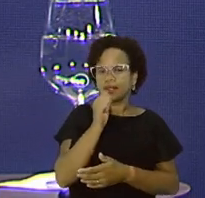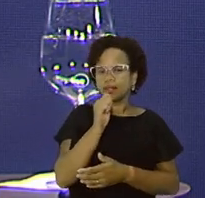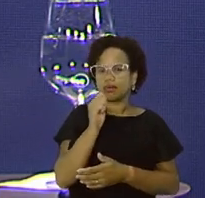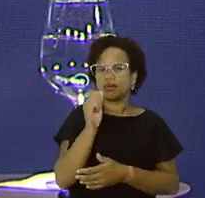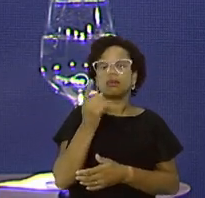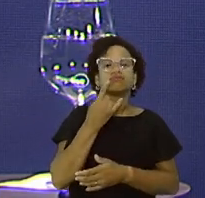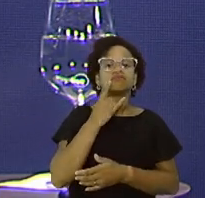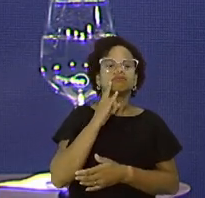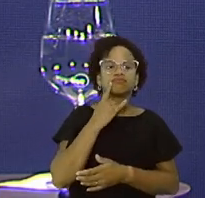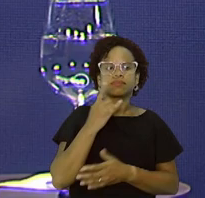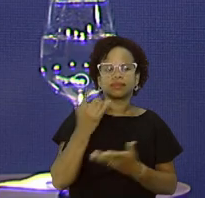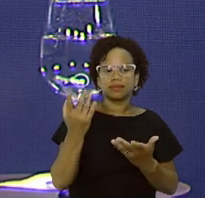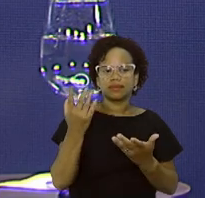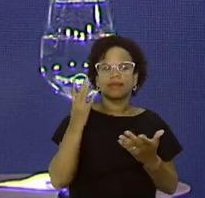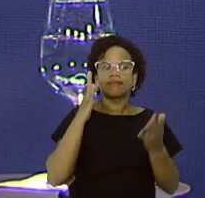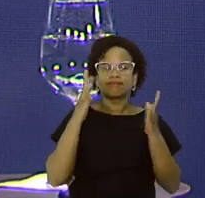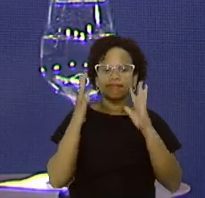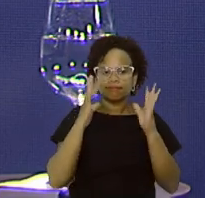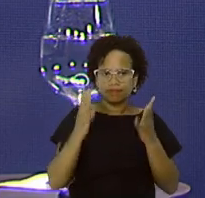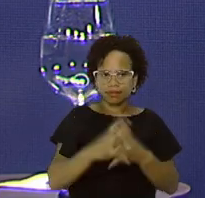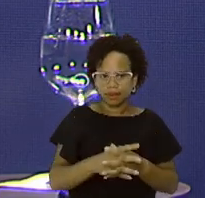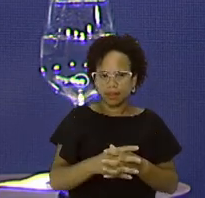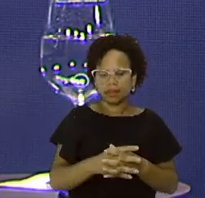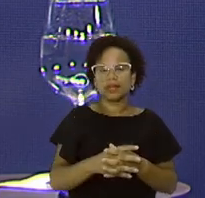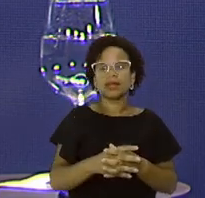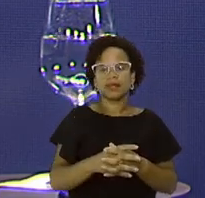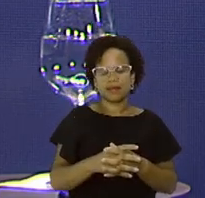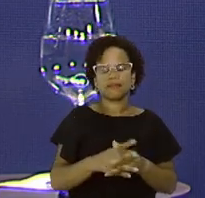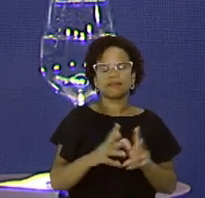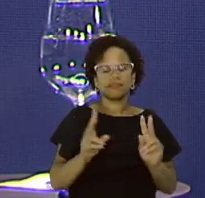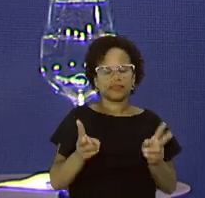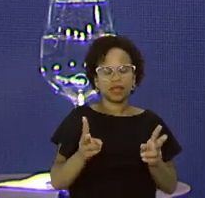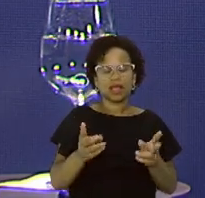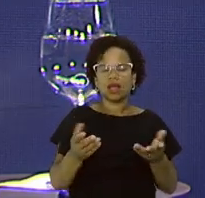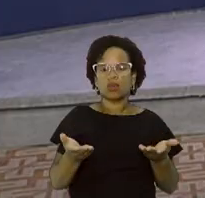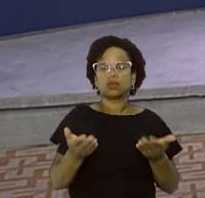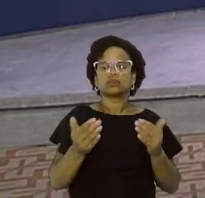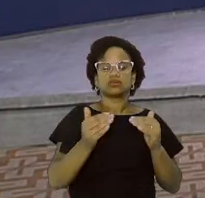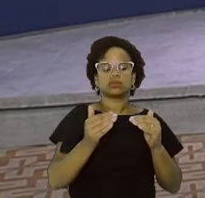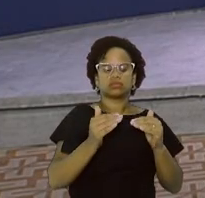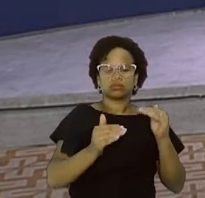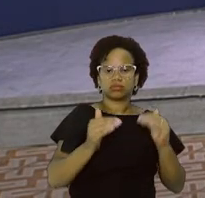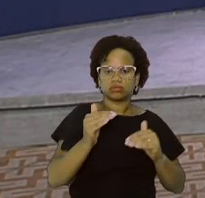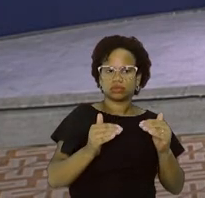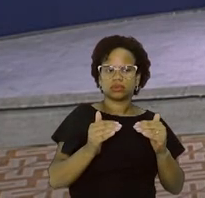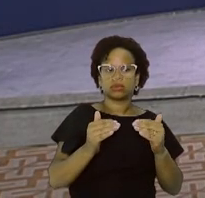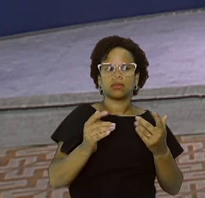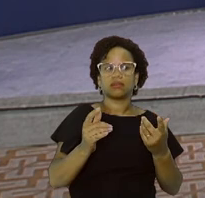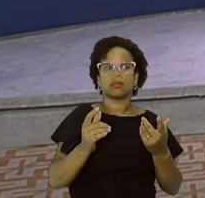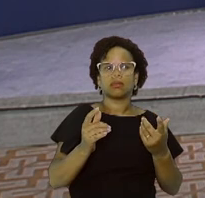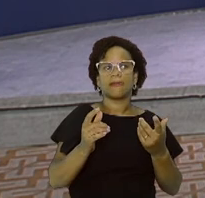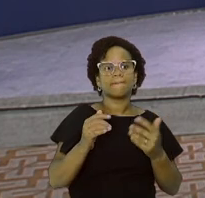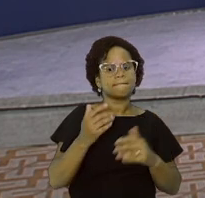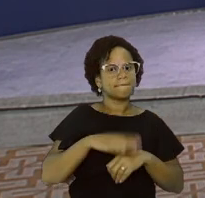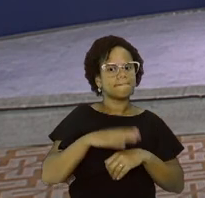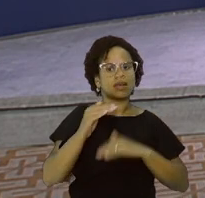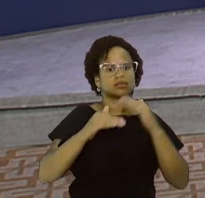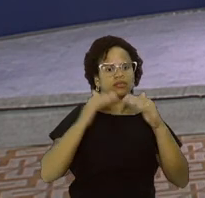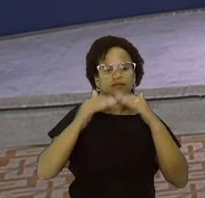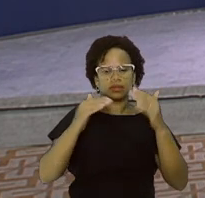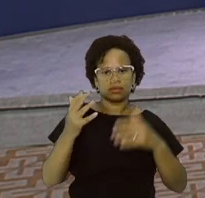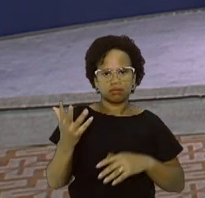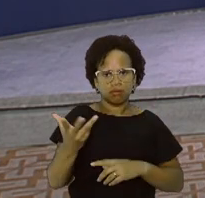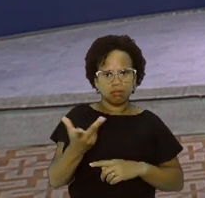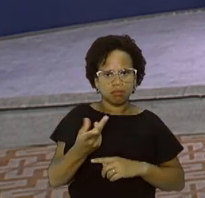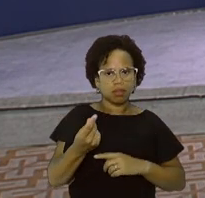negociação você não precisa mais de de toda aquela cadeia de liquidação fica muito mais eficiente realmente tem chance de ser muito